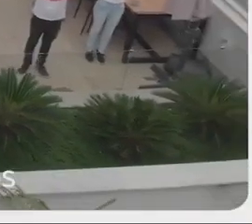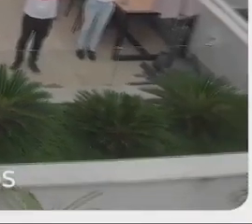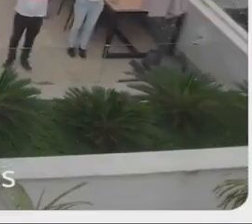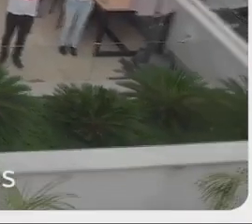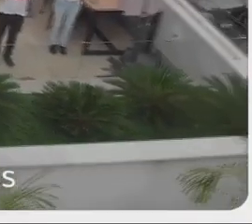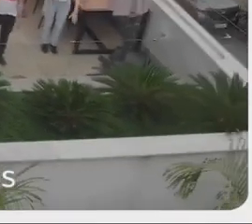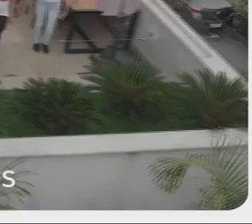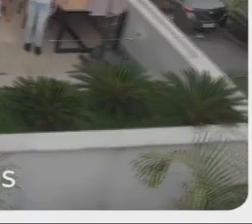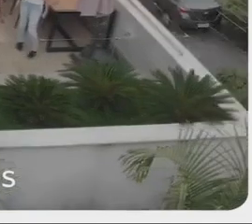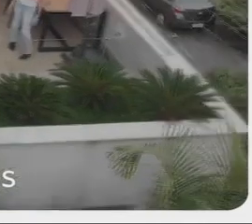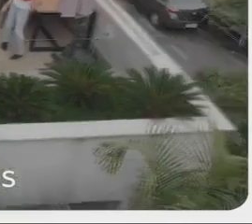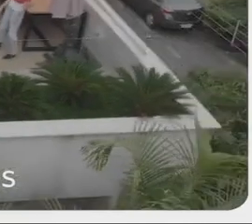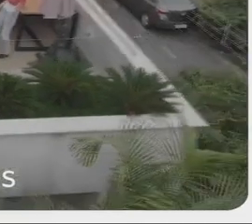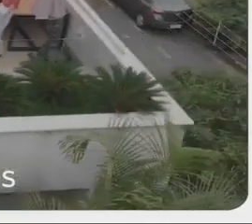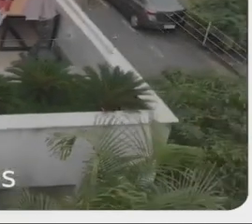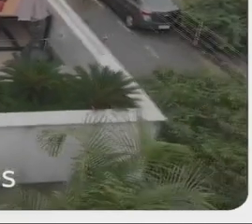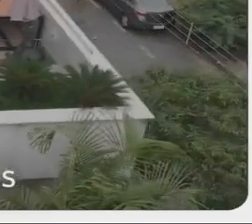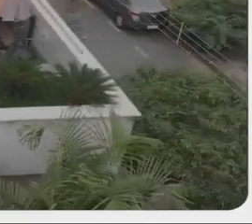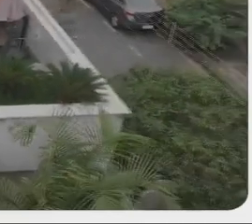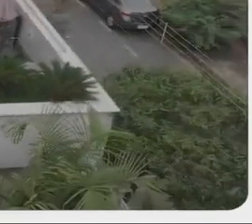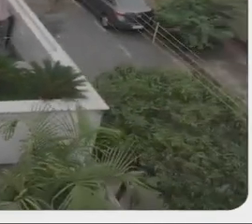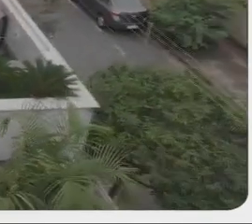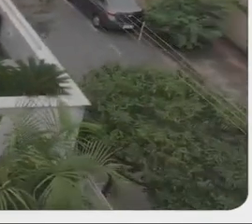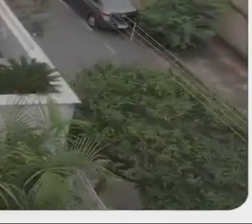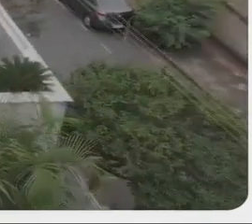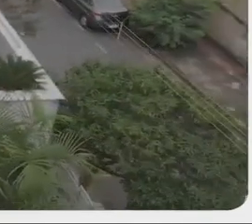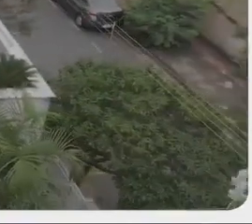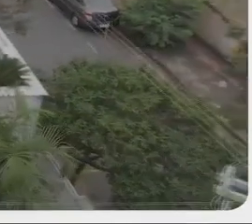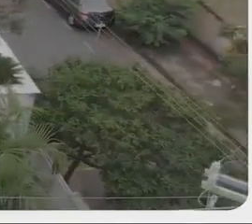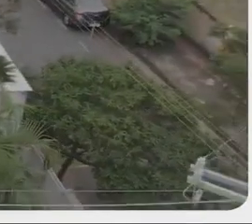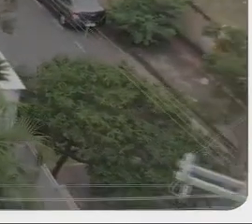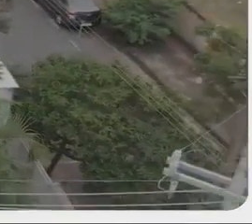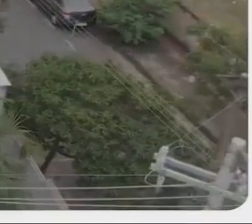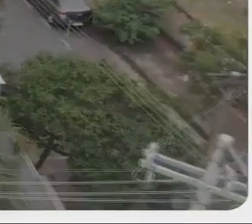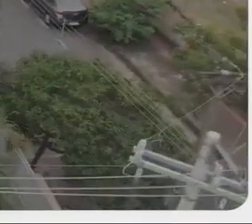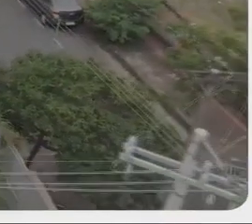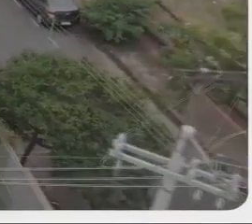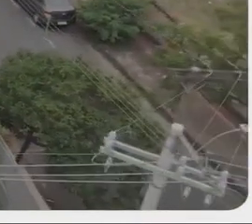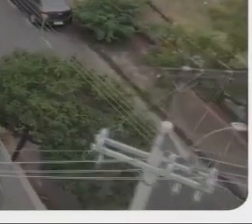Sólido nos projetos, humano nos relacionamentos.